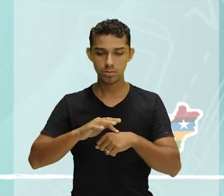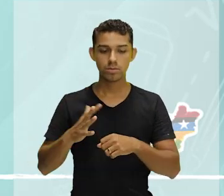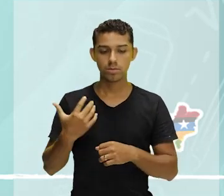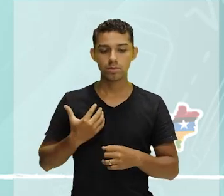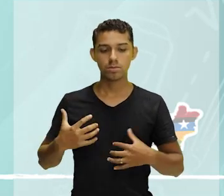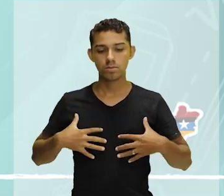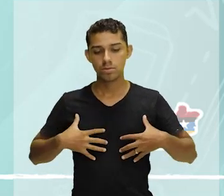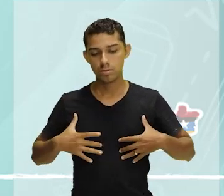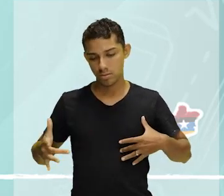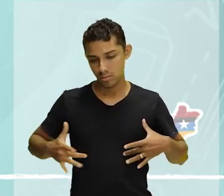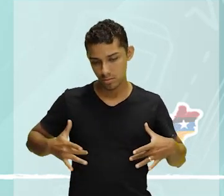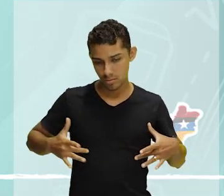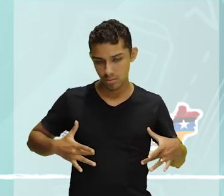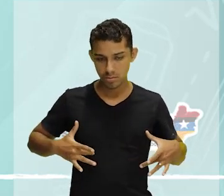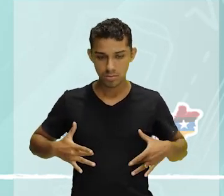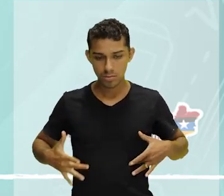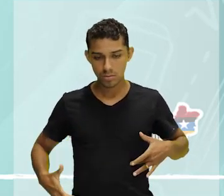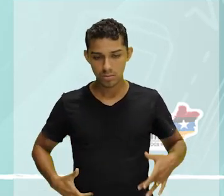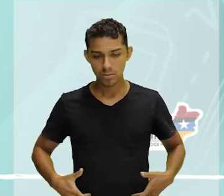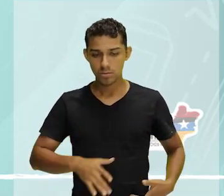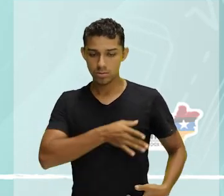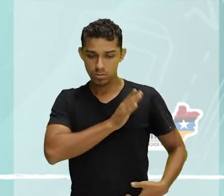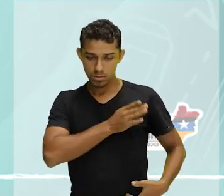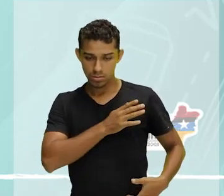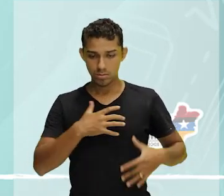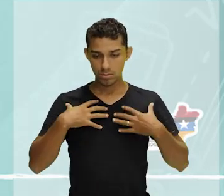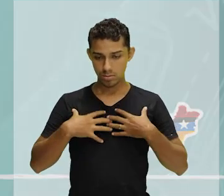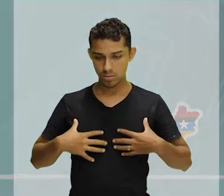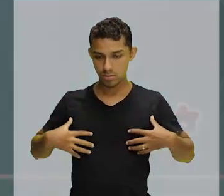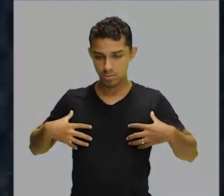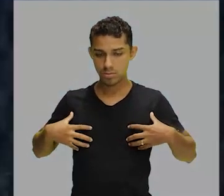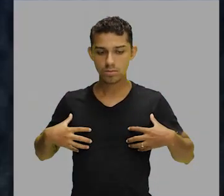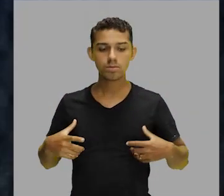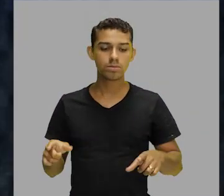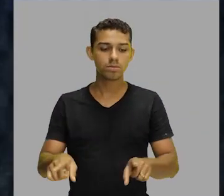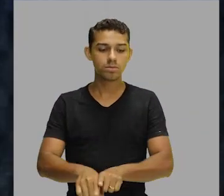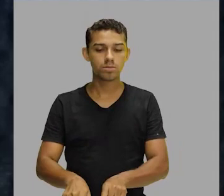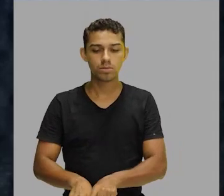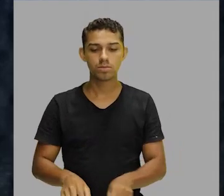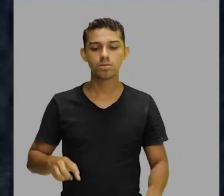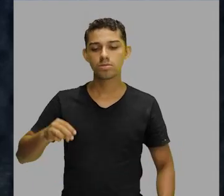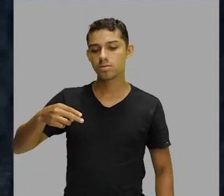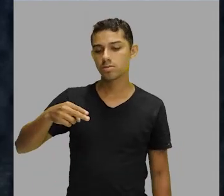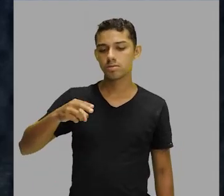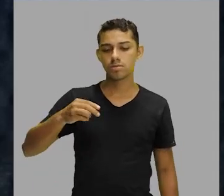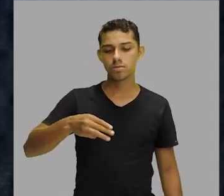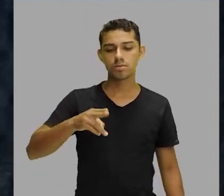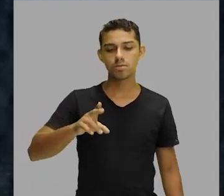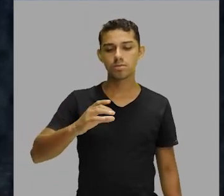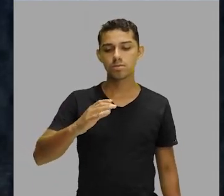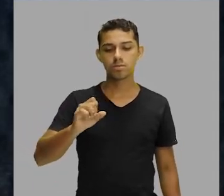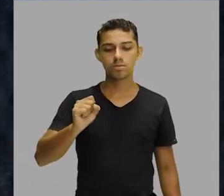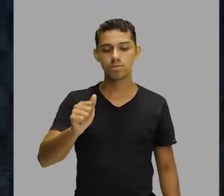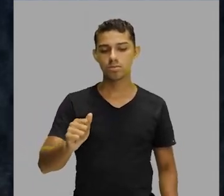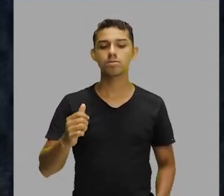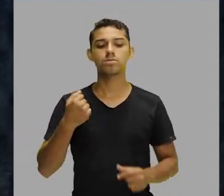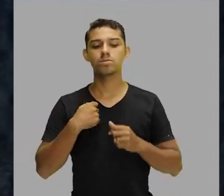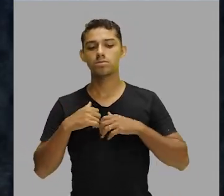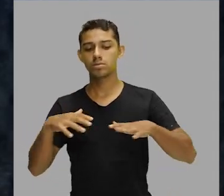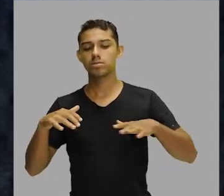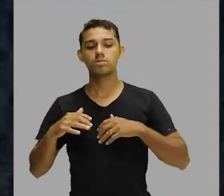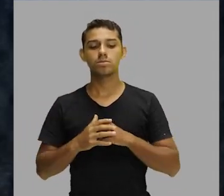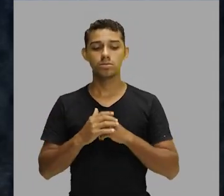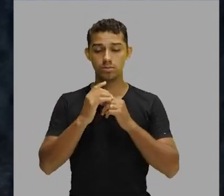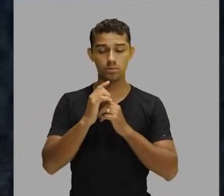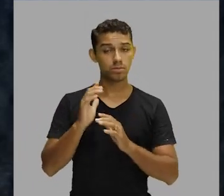rins, do coração, dos pulmões, a mucosa do sistema digestivo e até o cérebro. E aí o indivíduo ele pode ter um grau que a gente chama